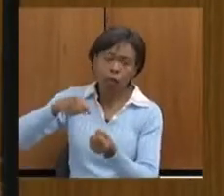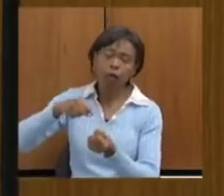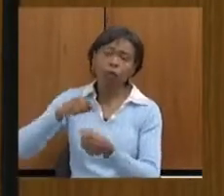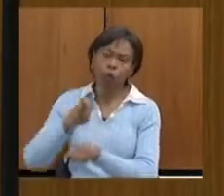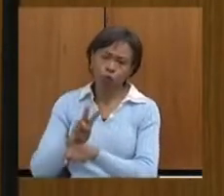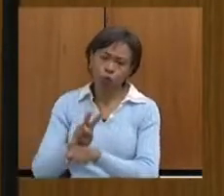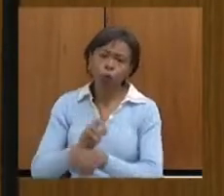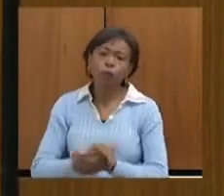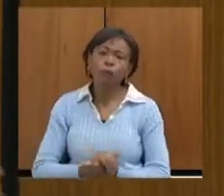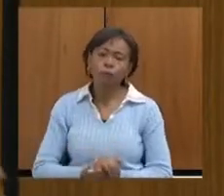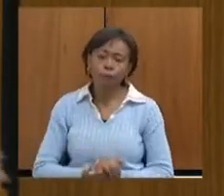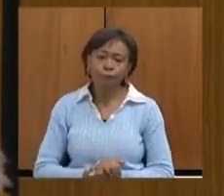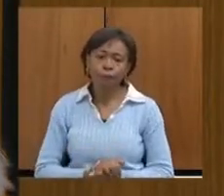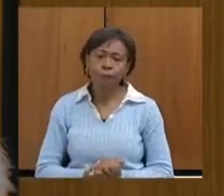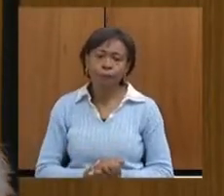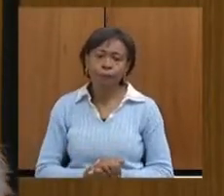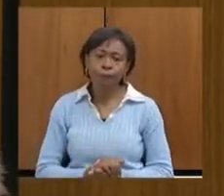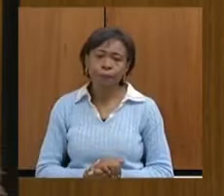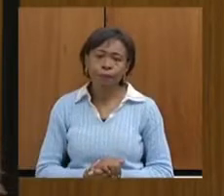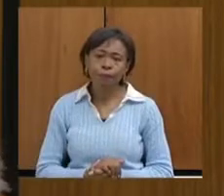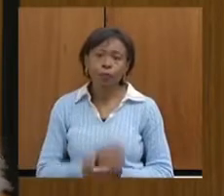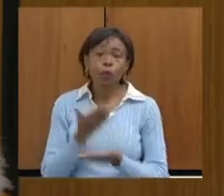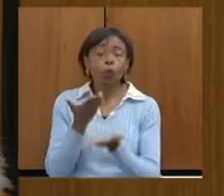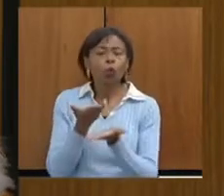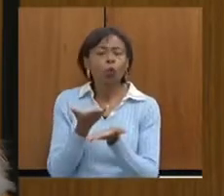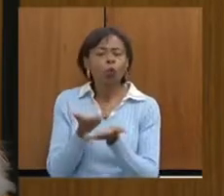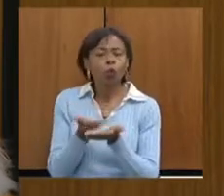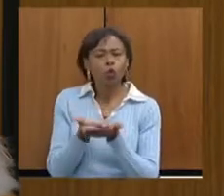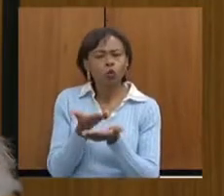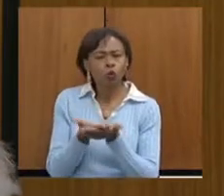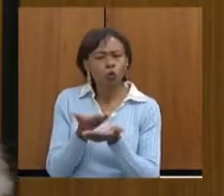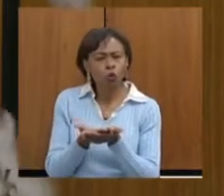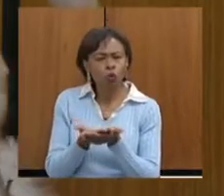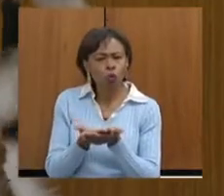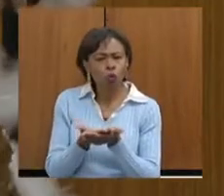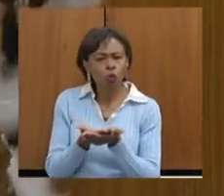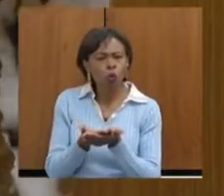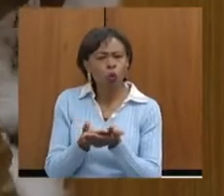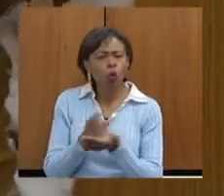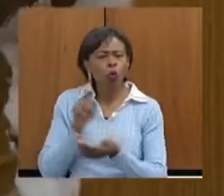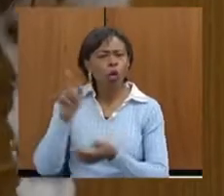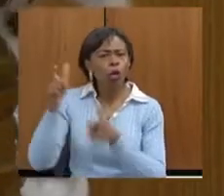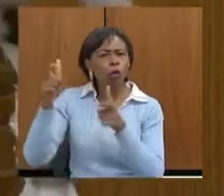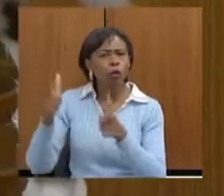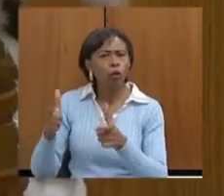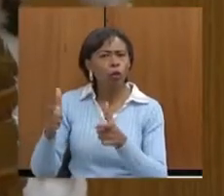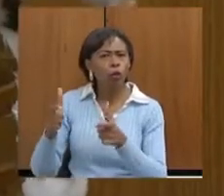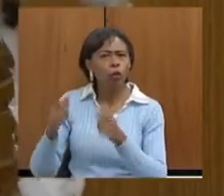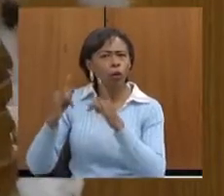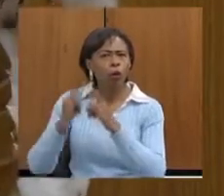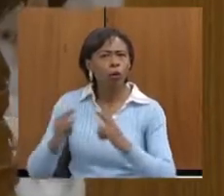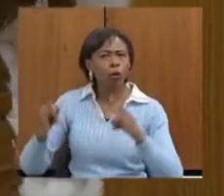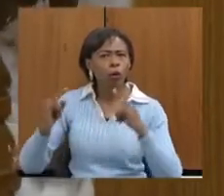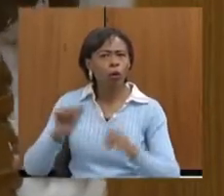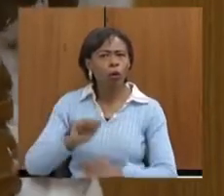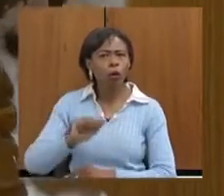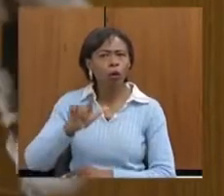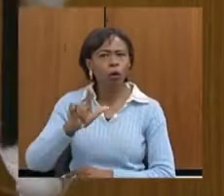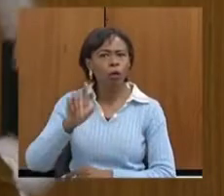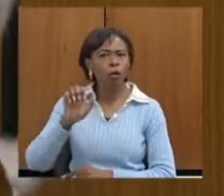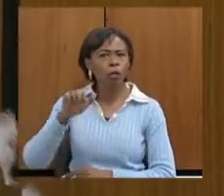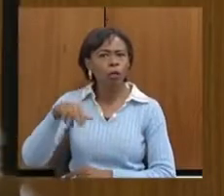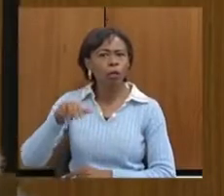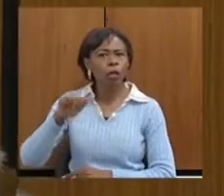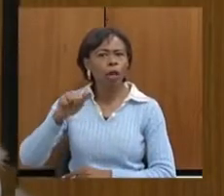é o estudo na em Itueta né onde está localizado o aldeamento né Que tamanho